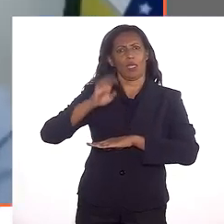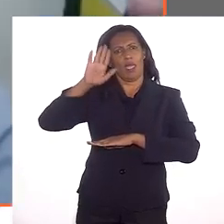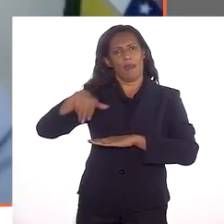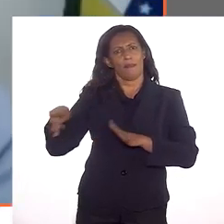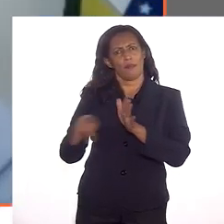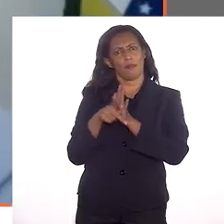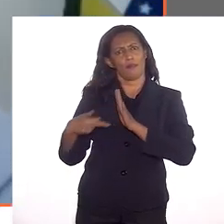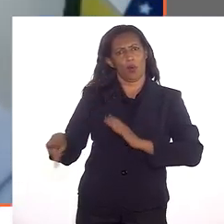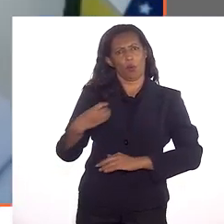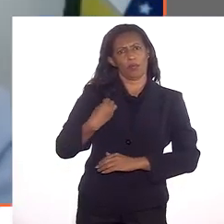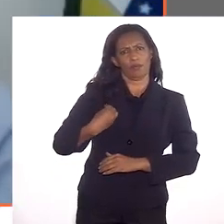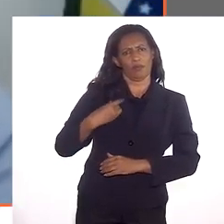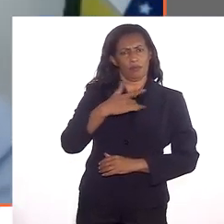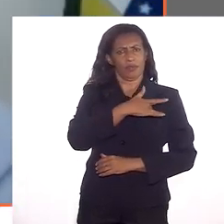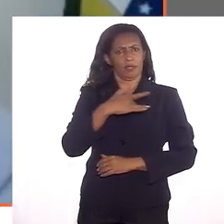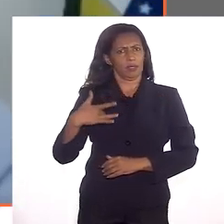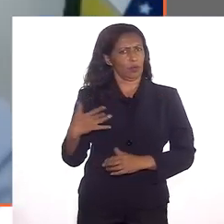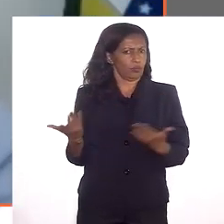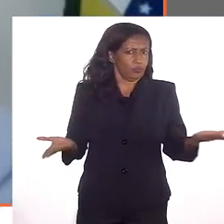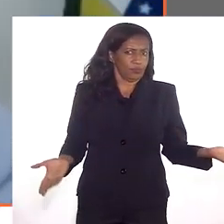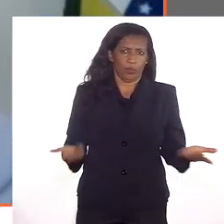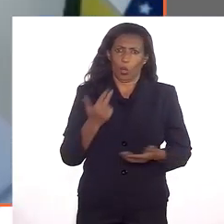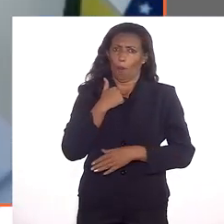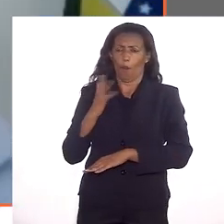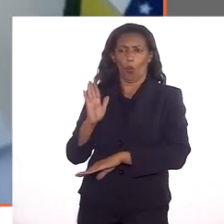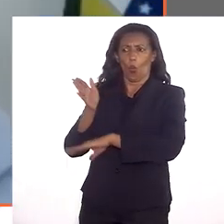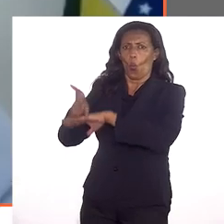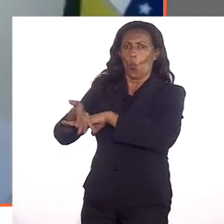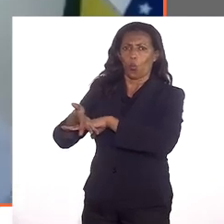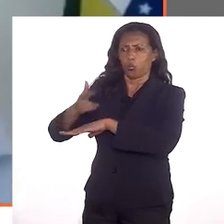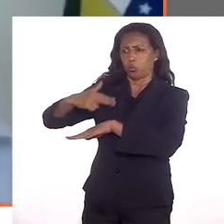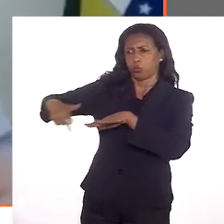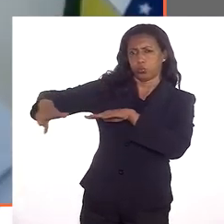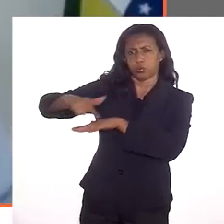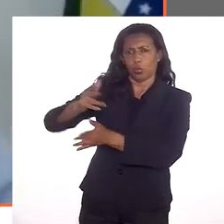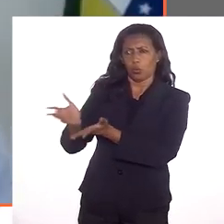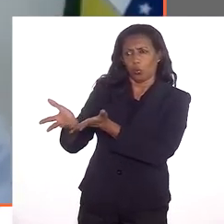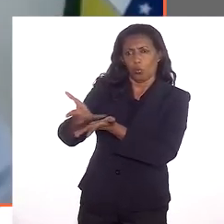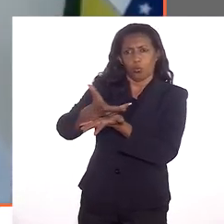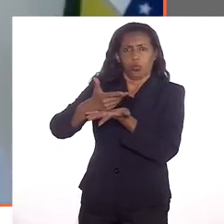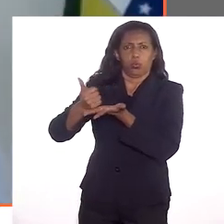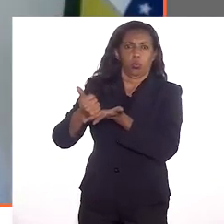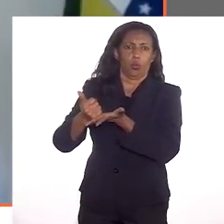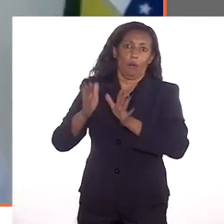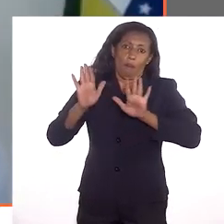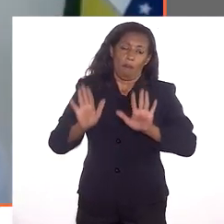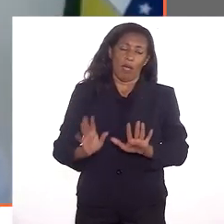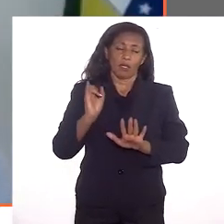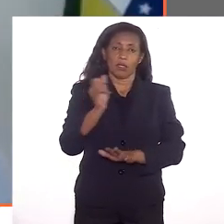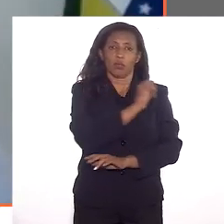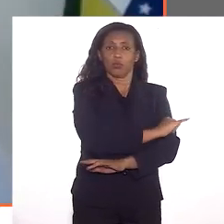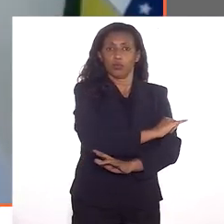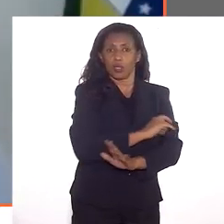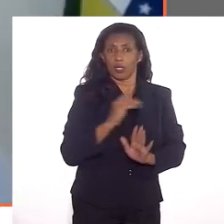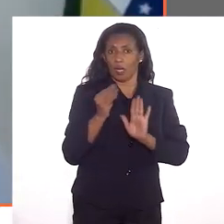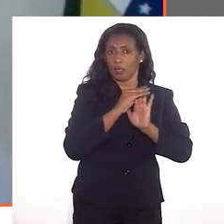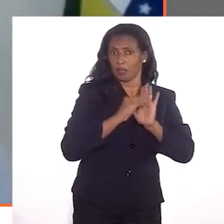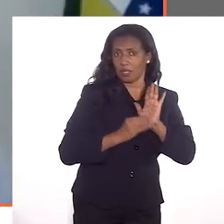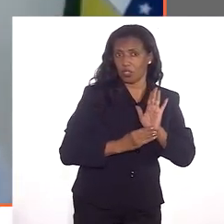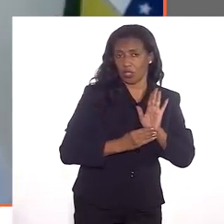são bens estratégicos, tem a ver com a vida, com a saúde, enfim, não pode entrar na ciranda do lucro e da rentabilidade. Mas se no Rio de